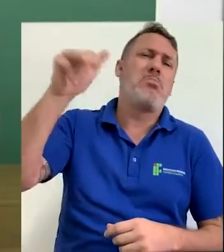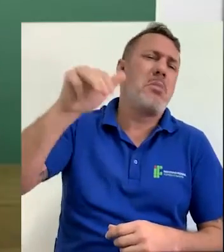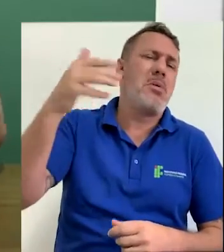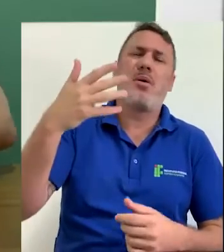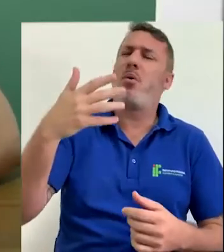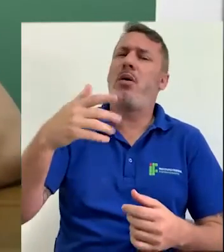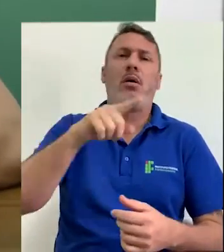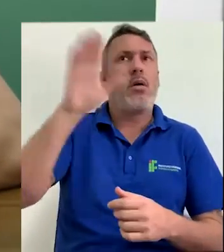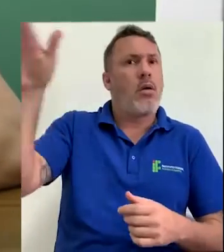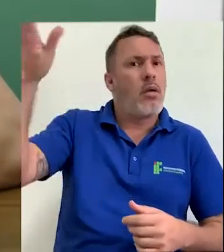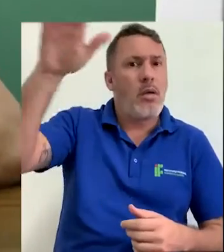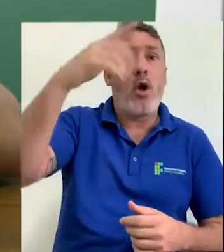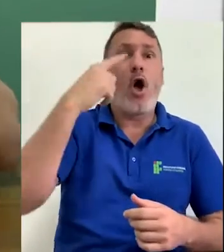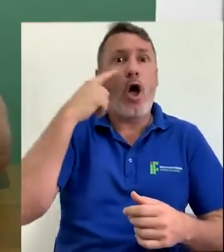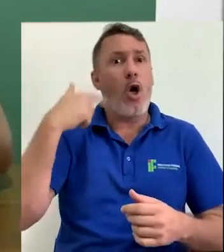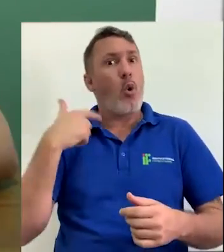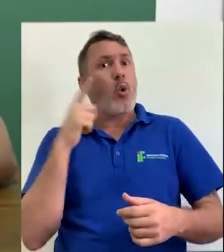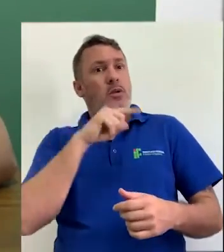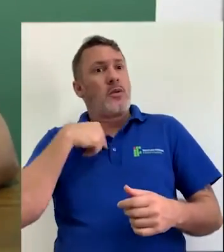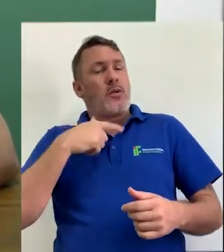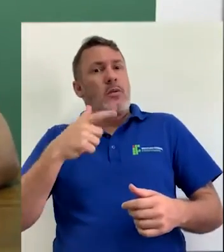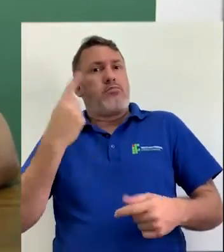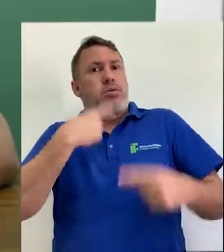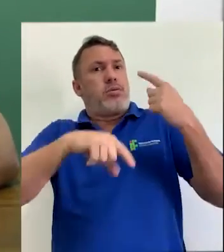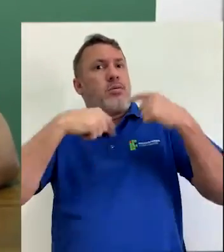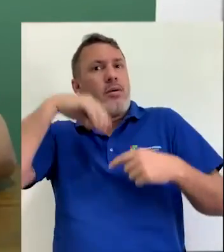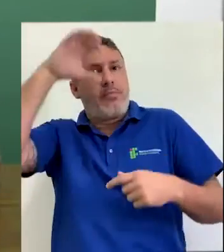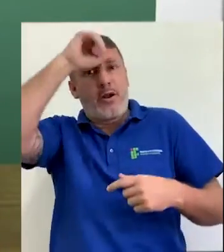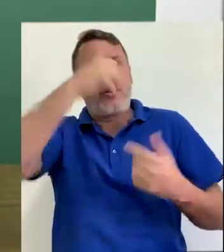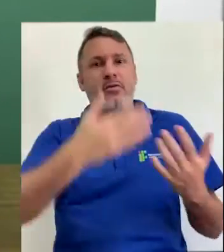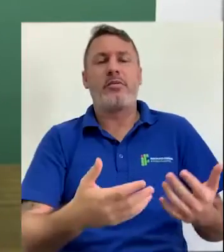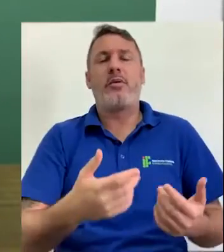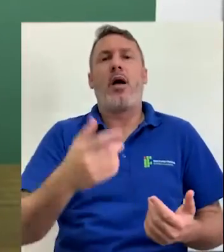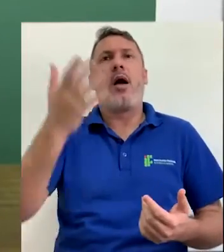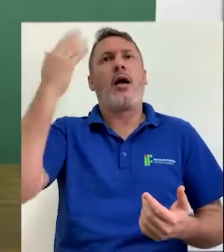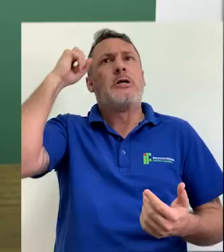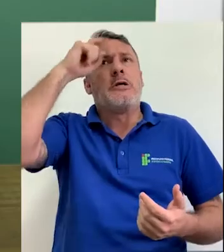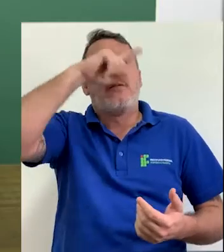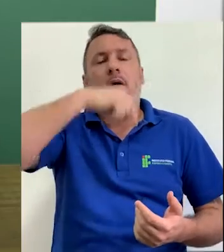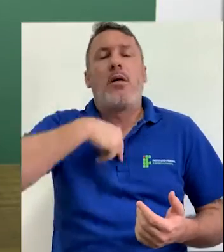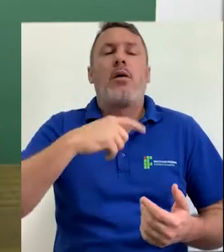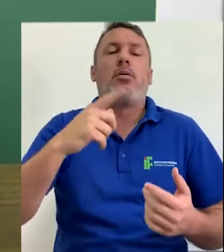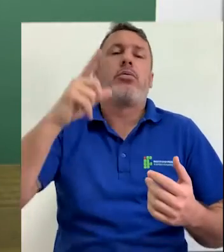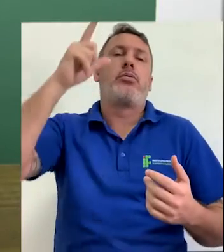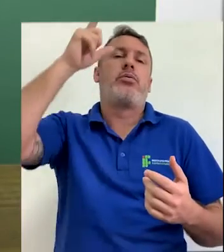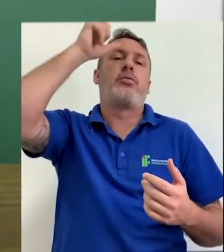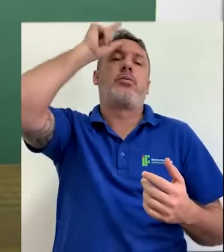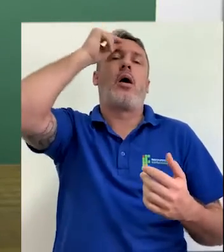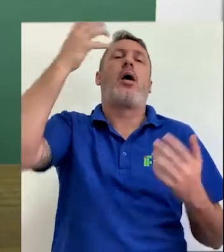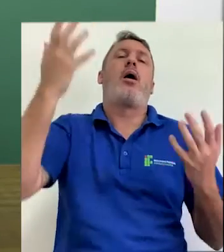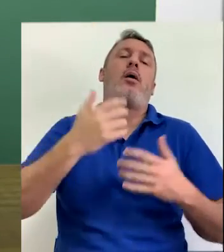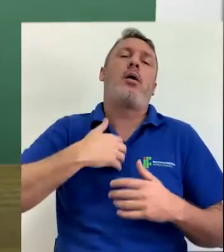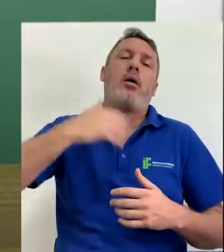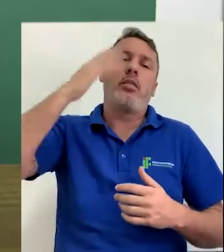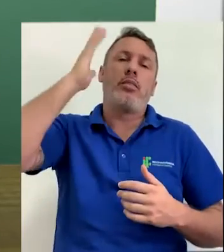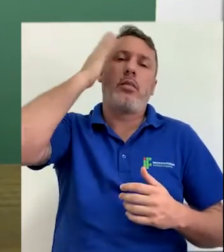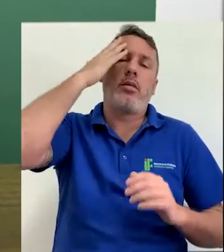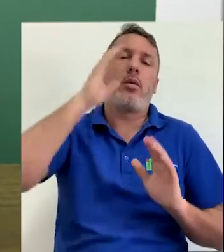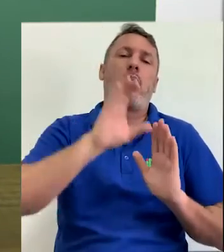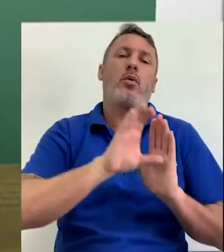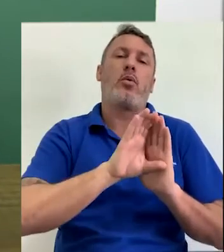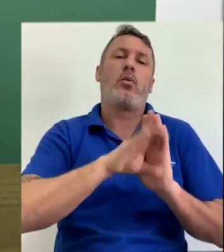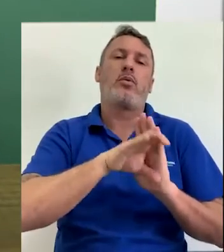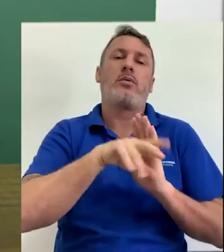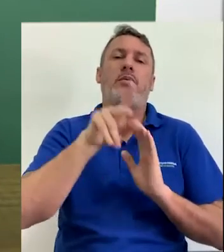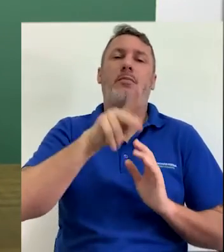mãe, quem estiver com você e fala: aprendi. Agora eu estou entendendo esse conceito que